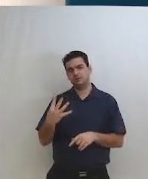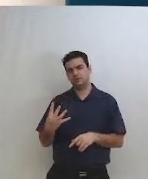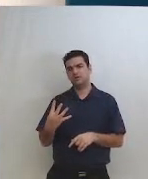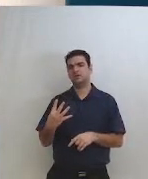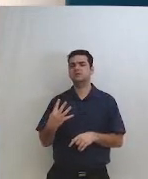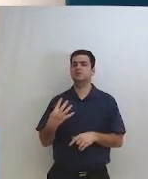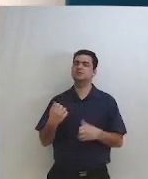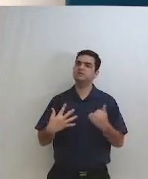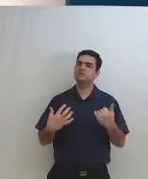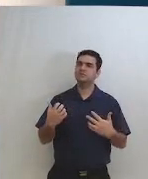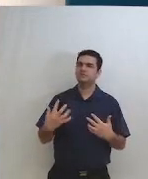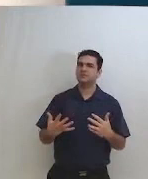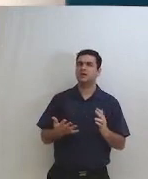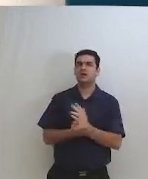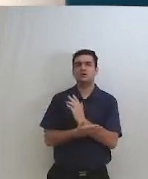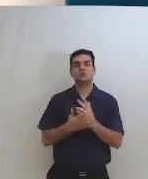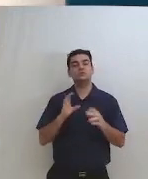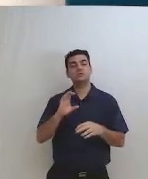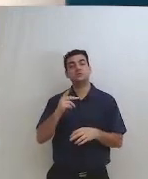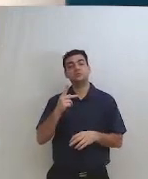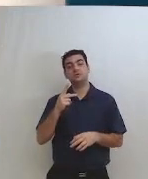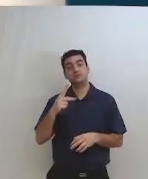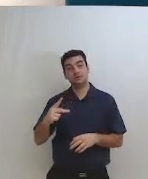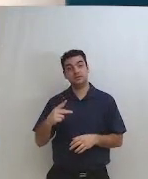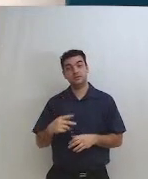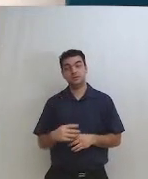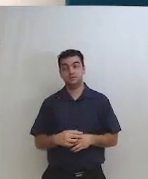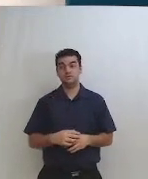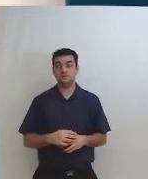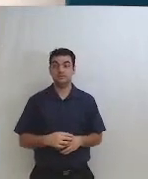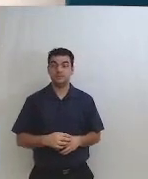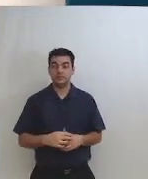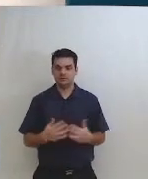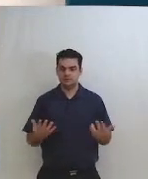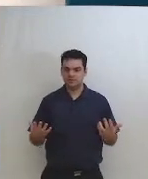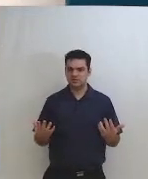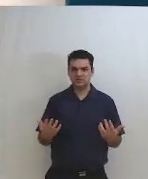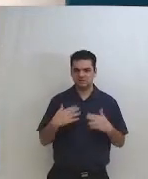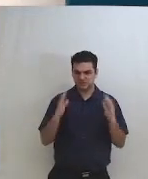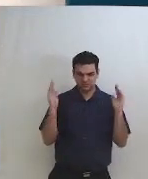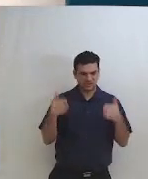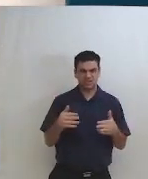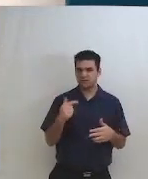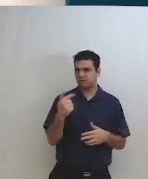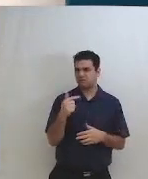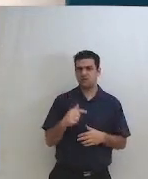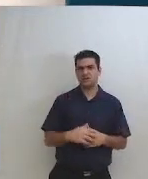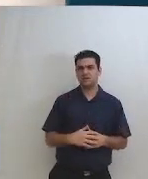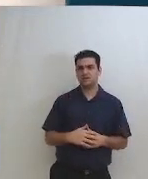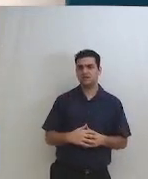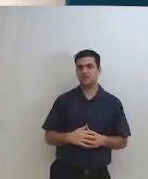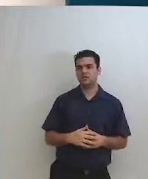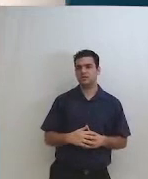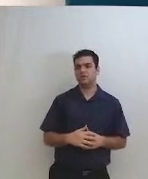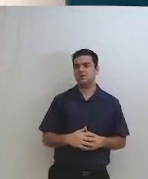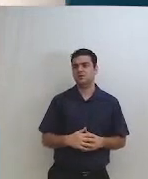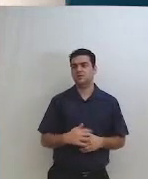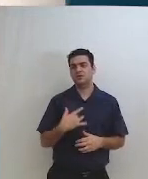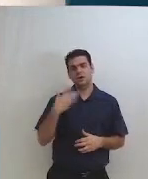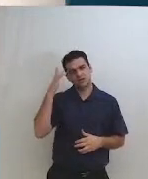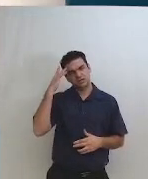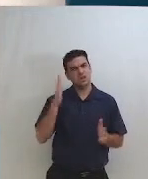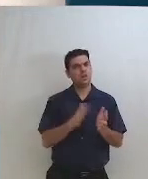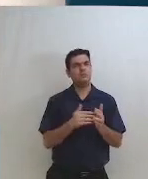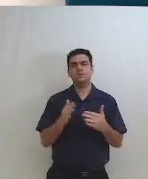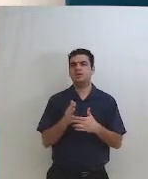159 e 402 do Código de Processo Penal. Mas ele não faz uma impugnação específica e delimitada de todos os fundamentos